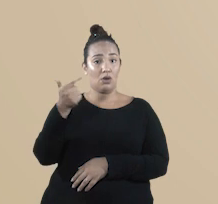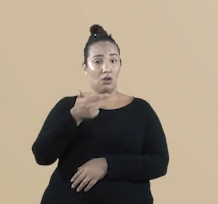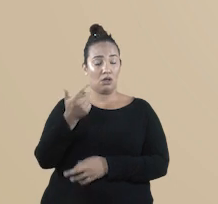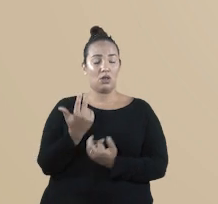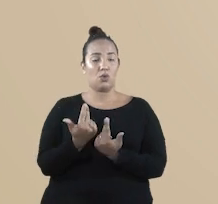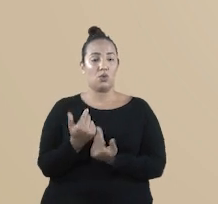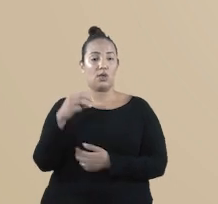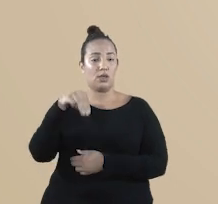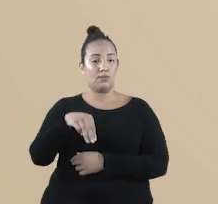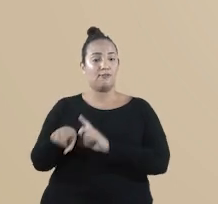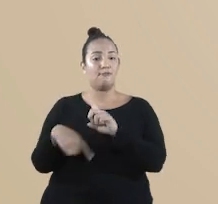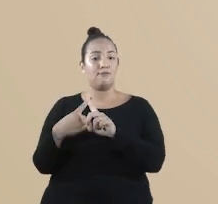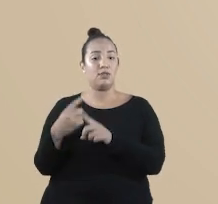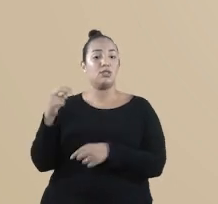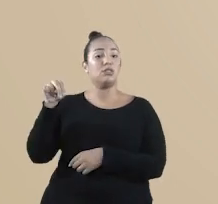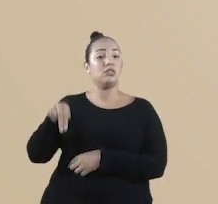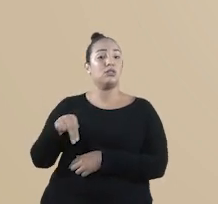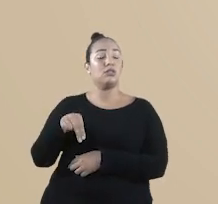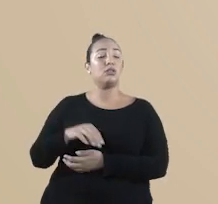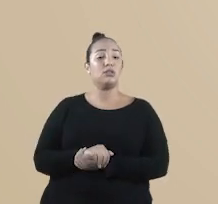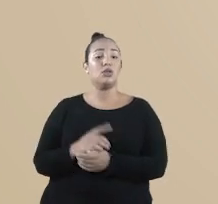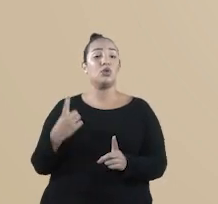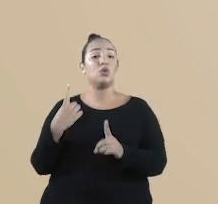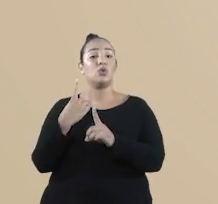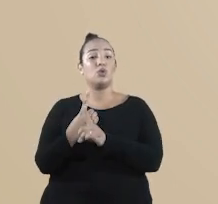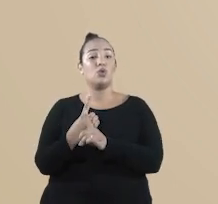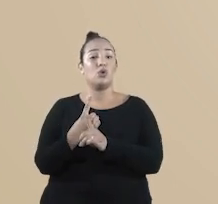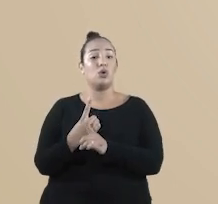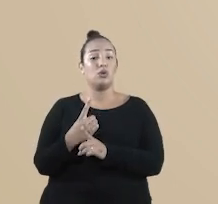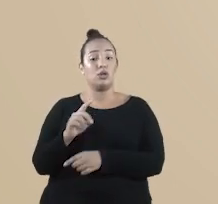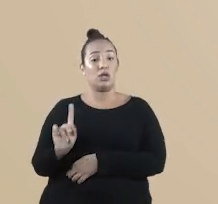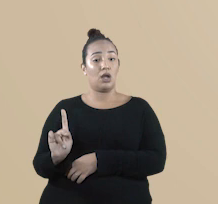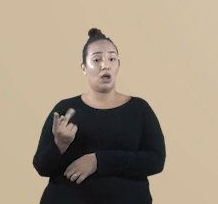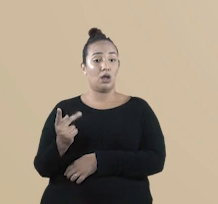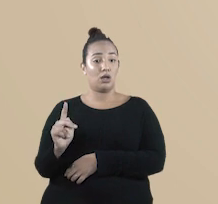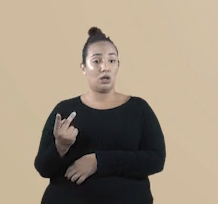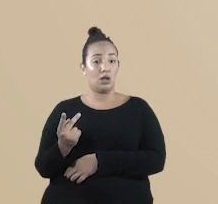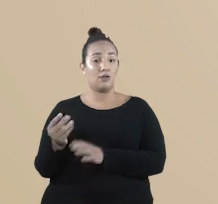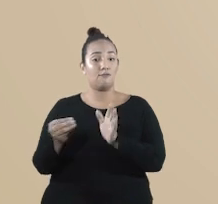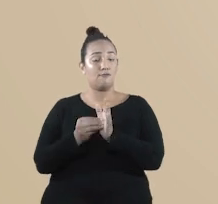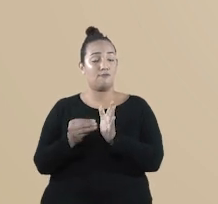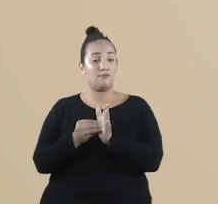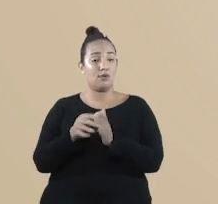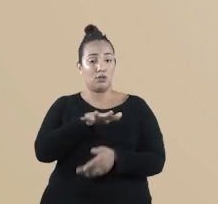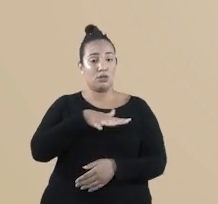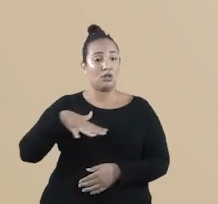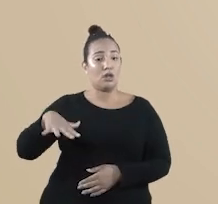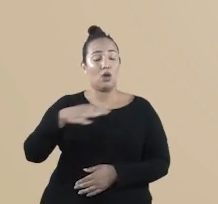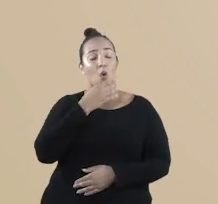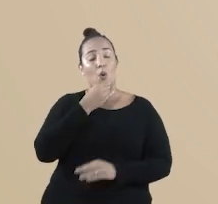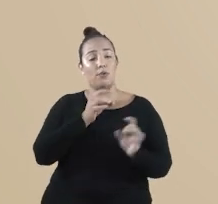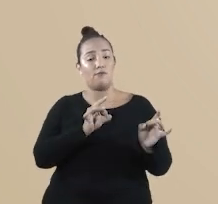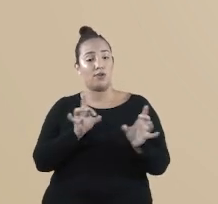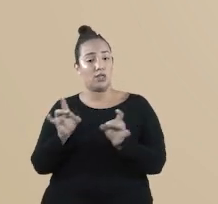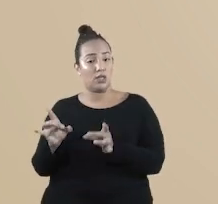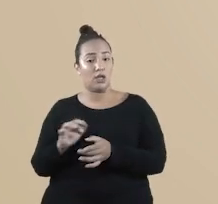métrica, H² é igual a M vezes N, encontre o lado H que falta no terreno que